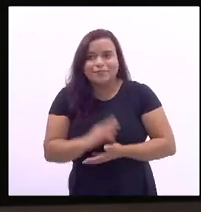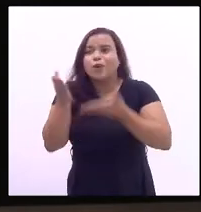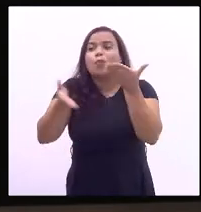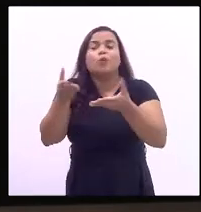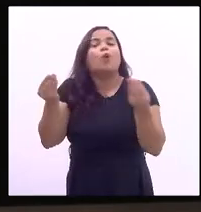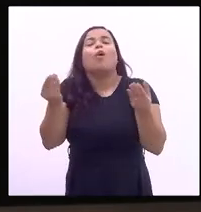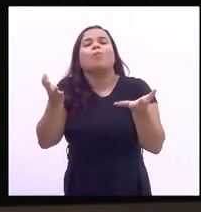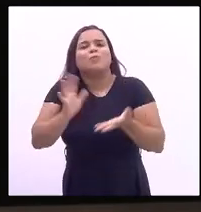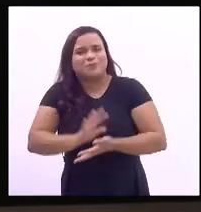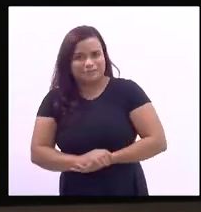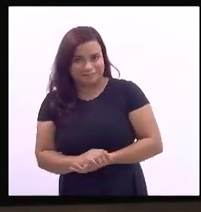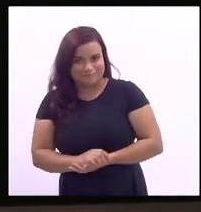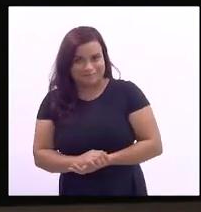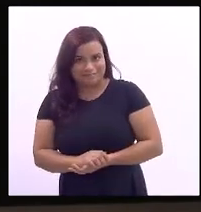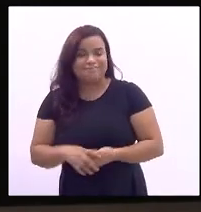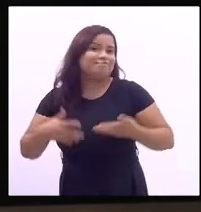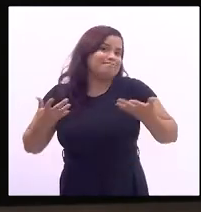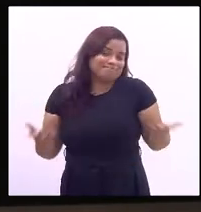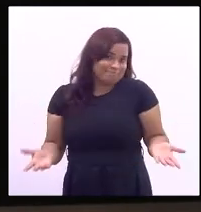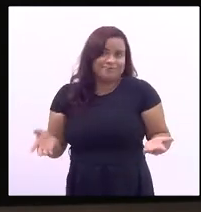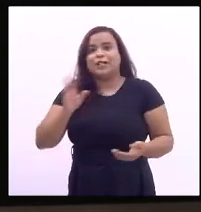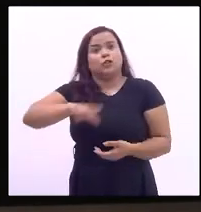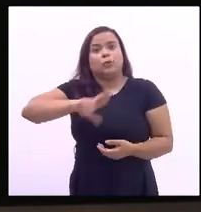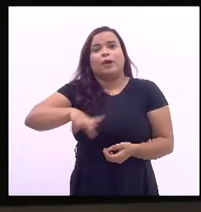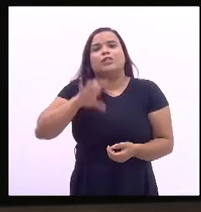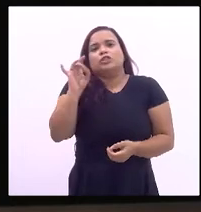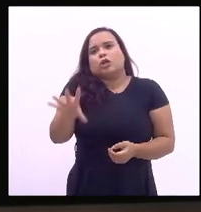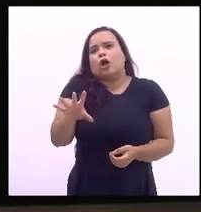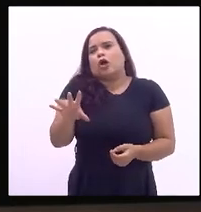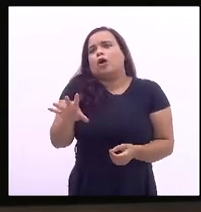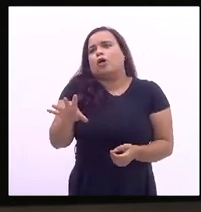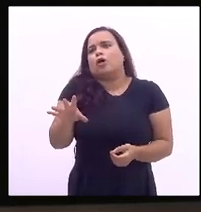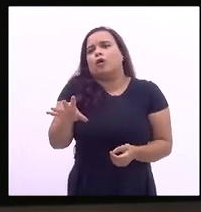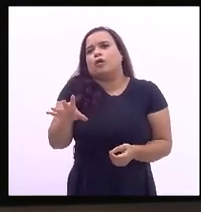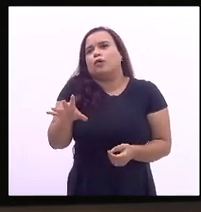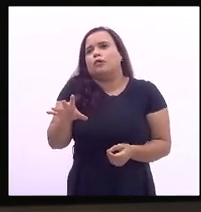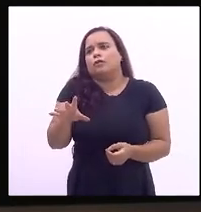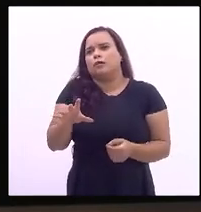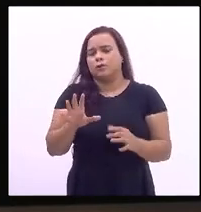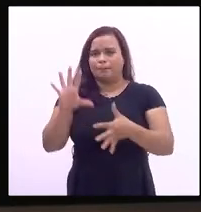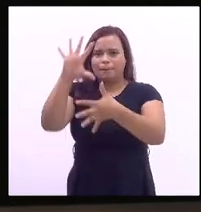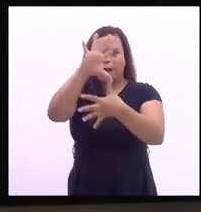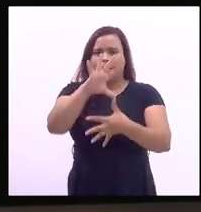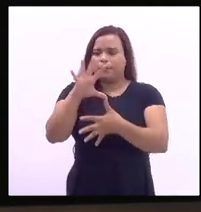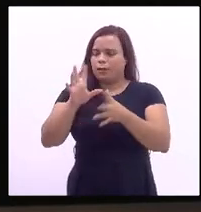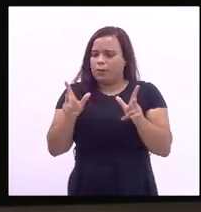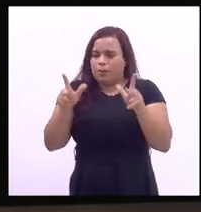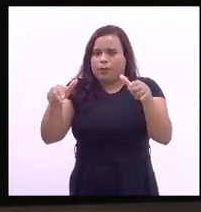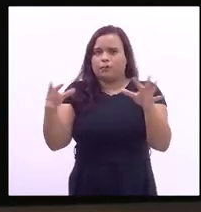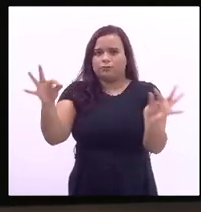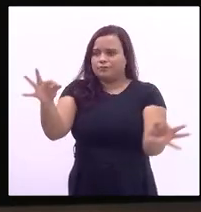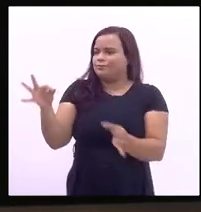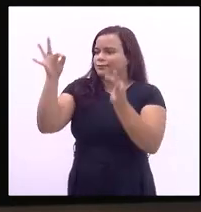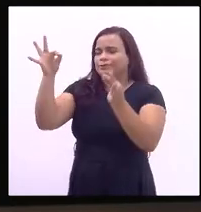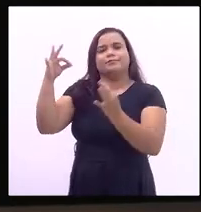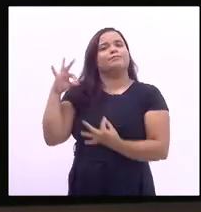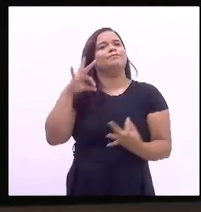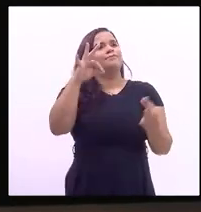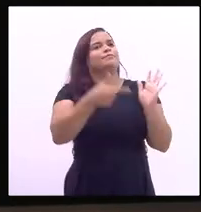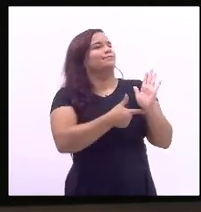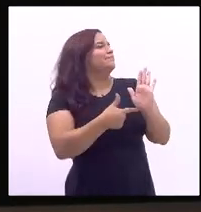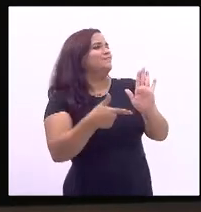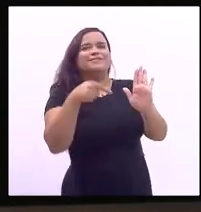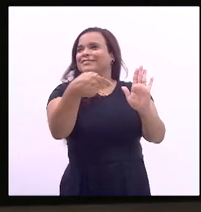mas não é fazendo simplesmente um recorte no mato entendeu e apresenta